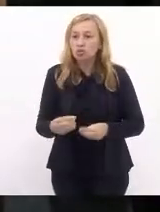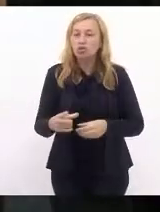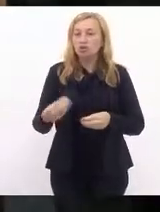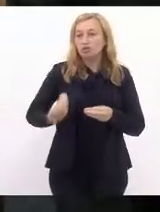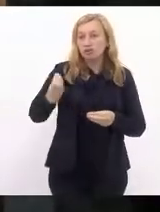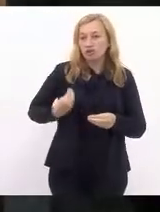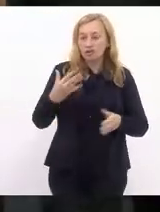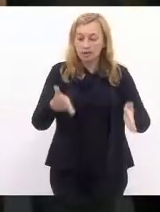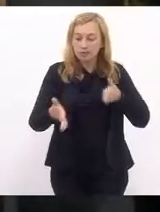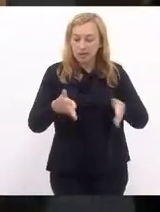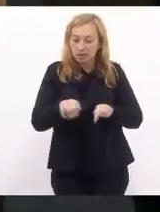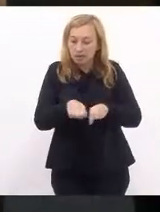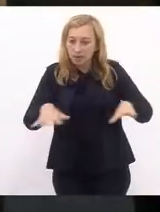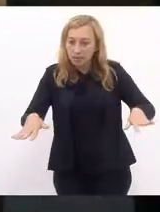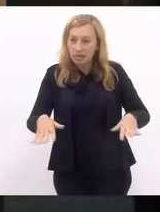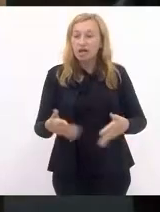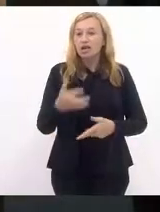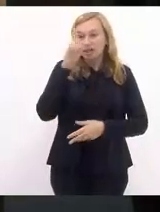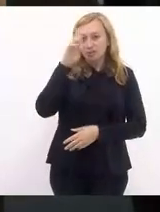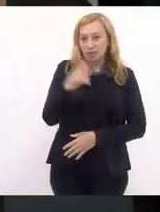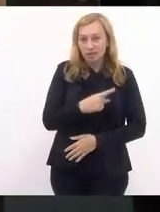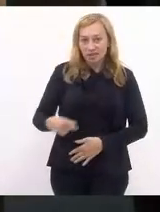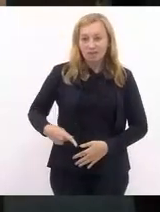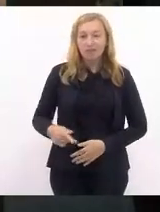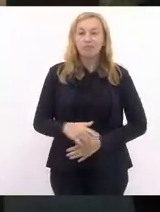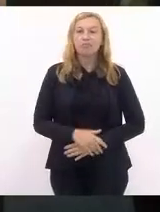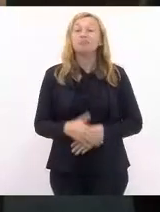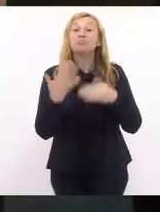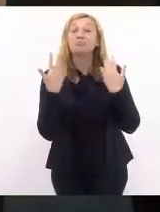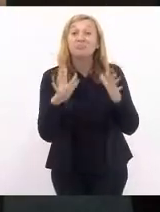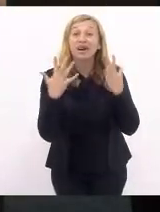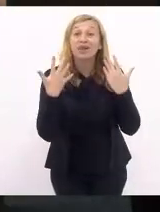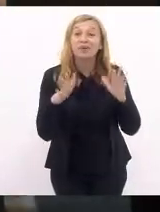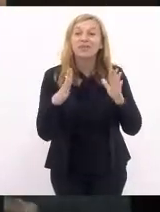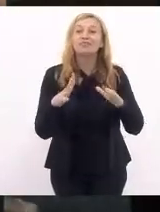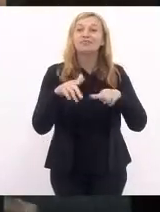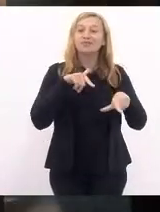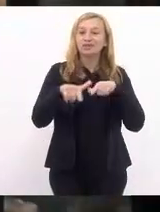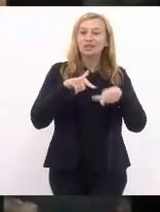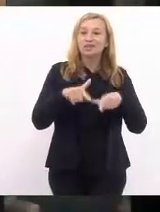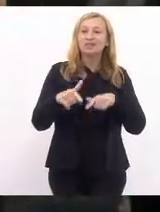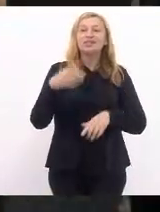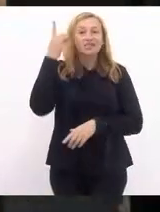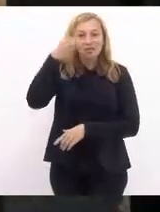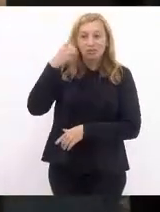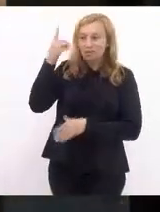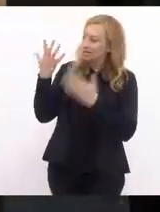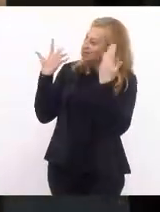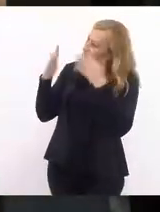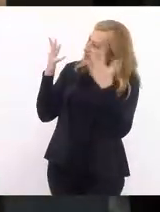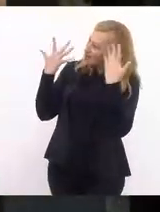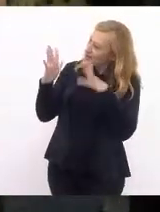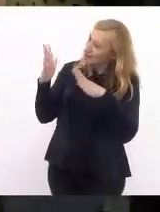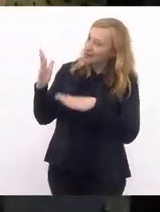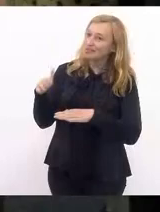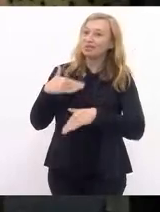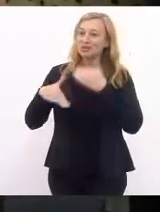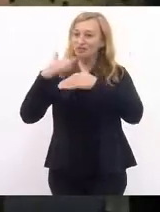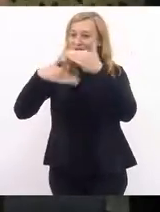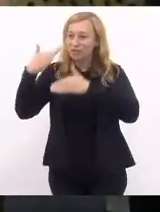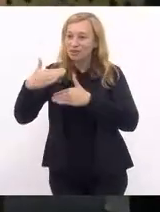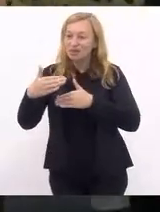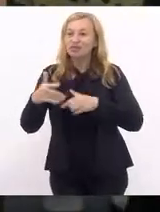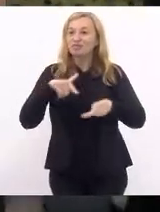nesse período de pandemia seu presidente Parabéns pelos trabalhos e deputados parabéns pelo